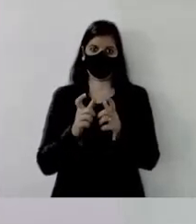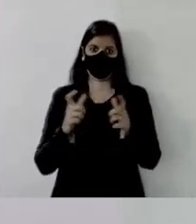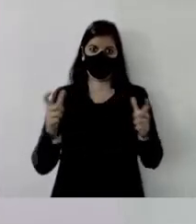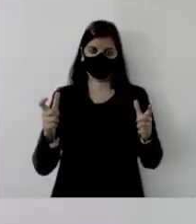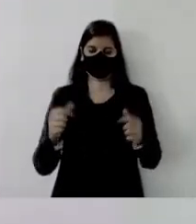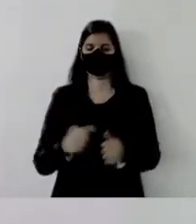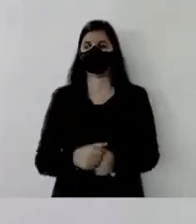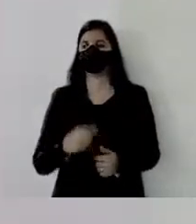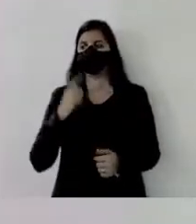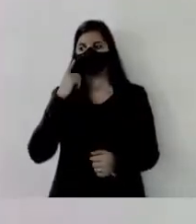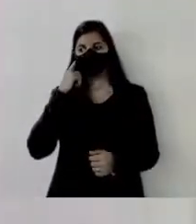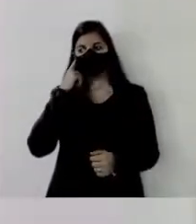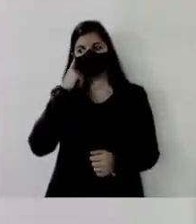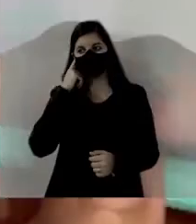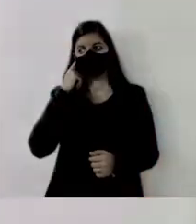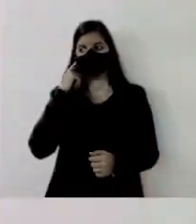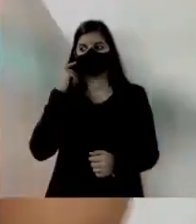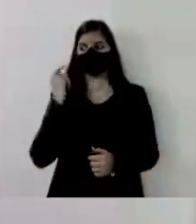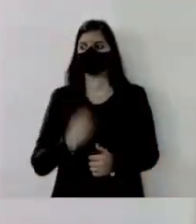pirâmide.